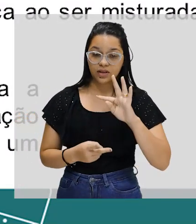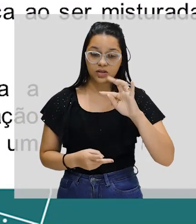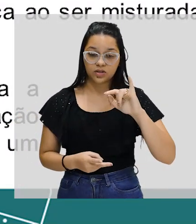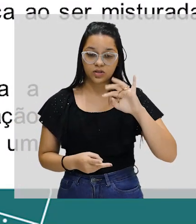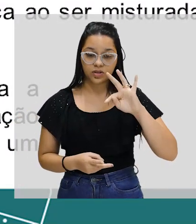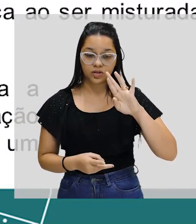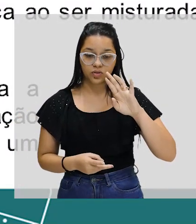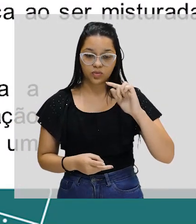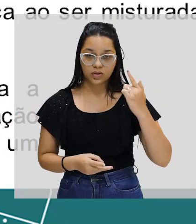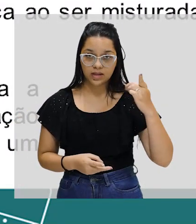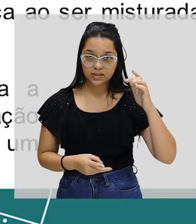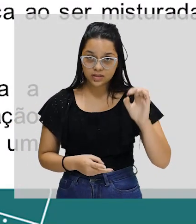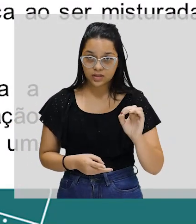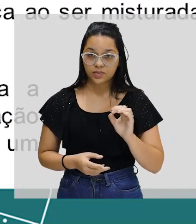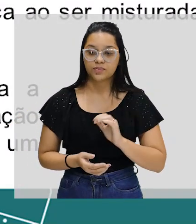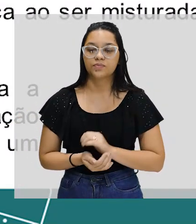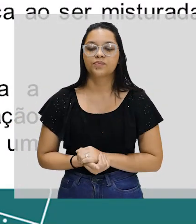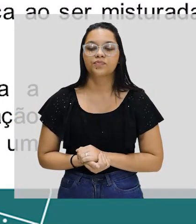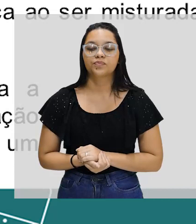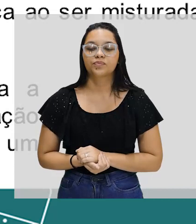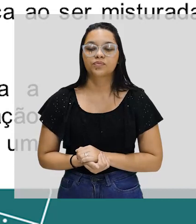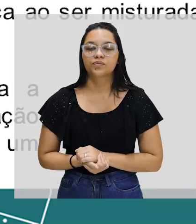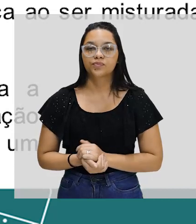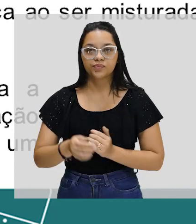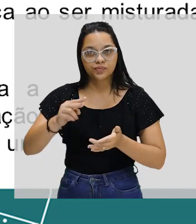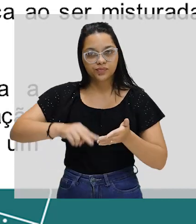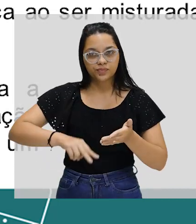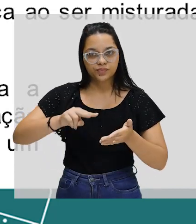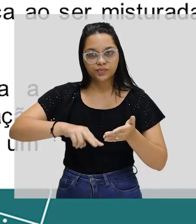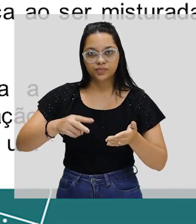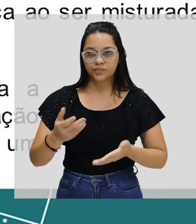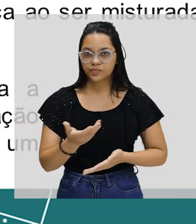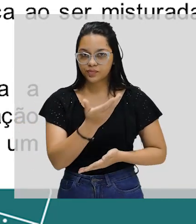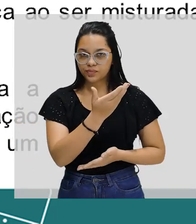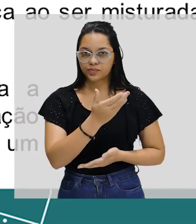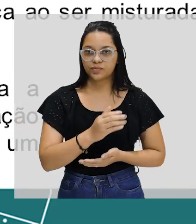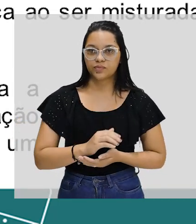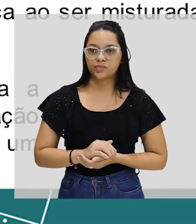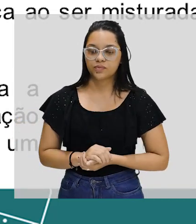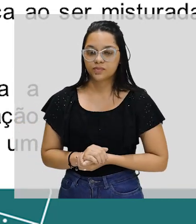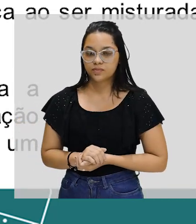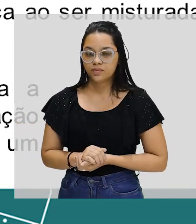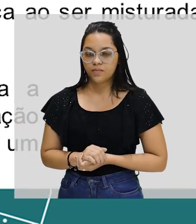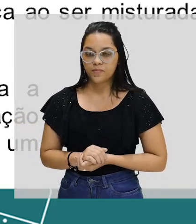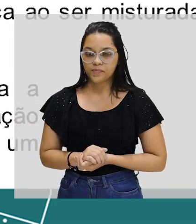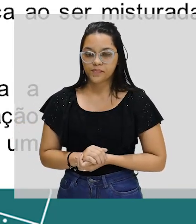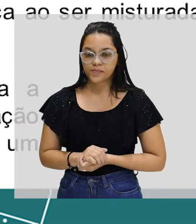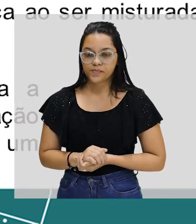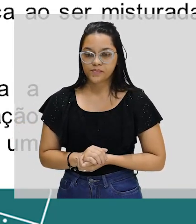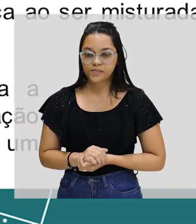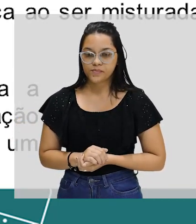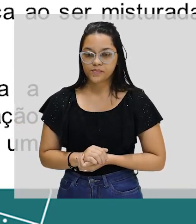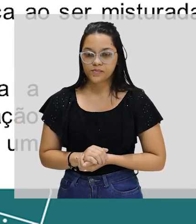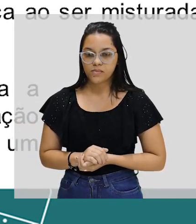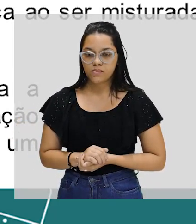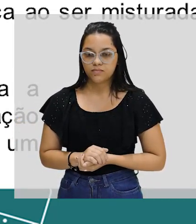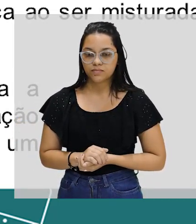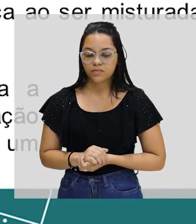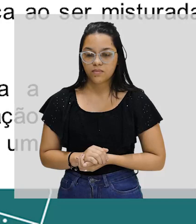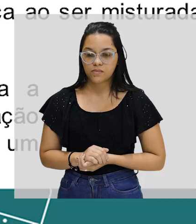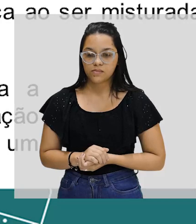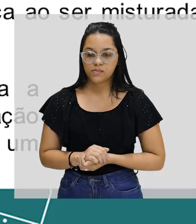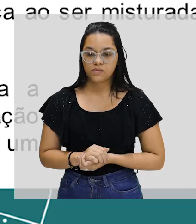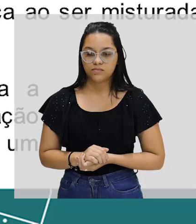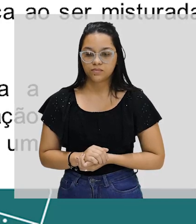titulação, ok? Titulação é uma técnica utilizada para determinar a quantidade de matéria